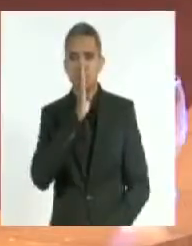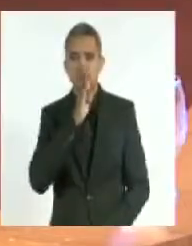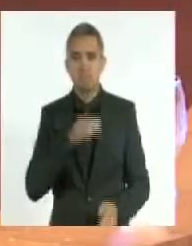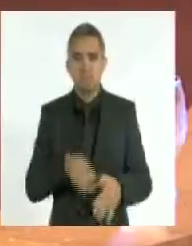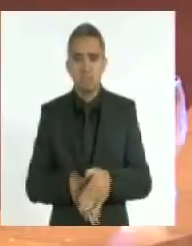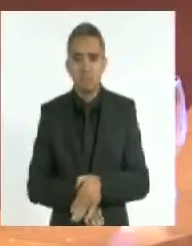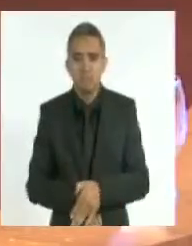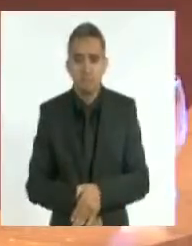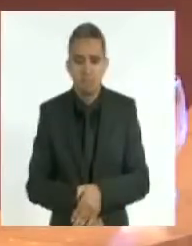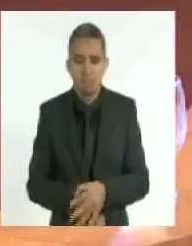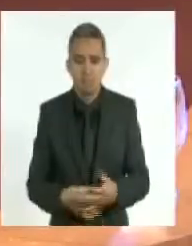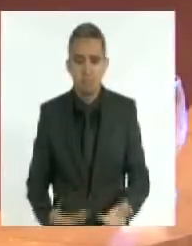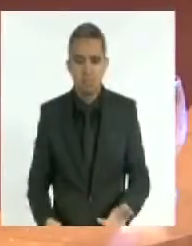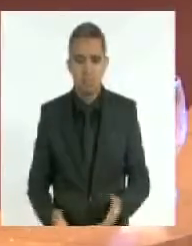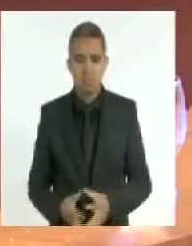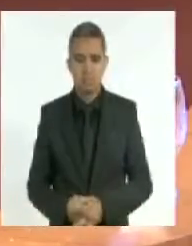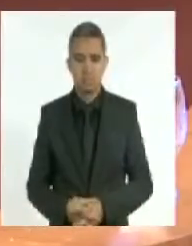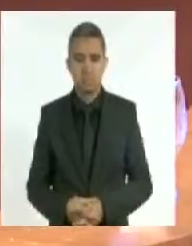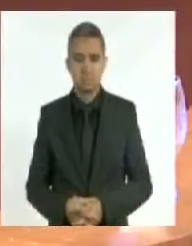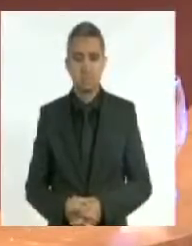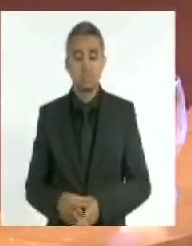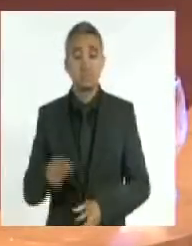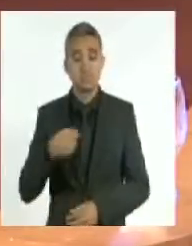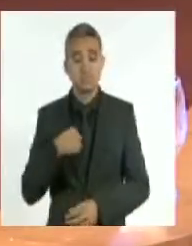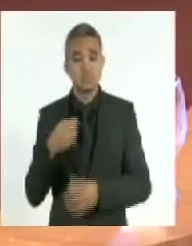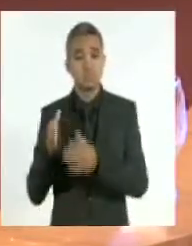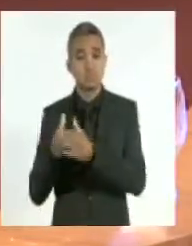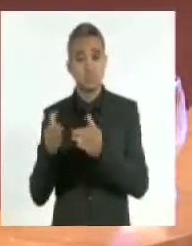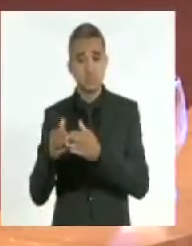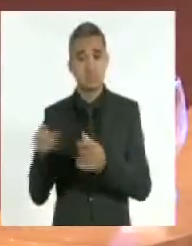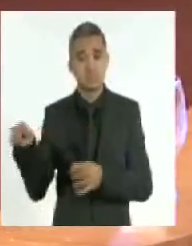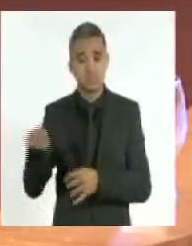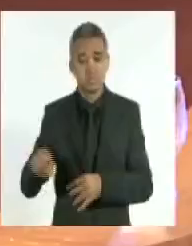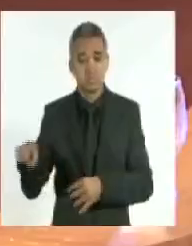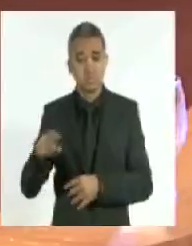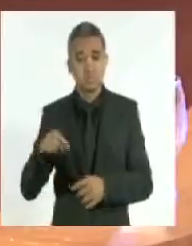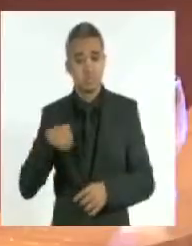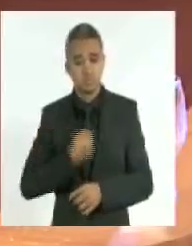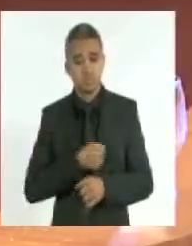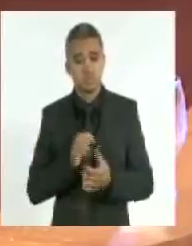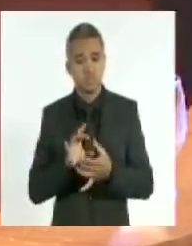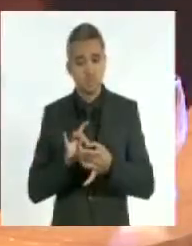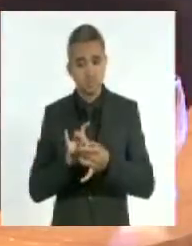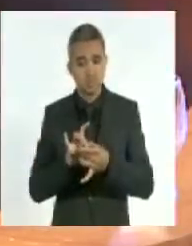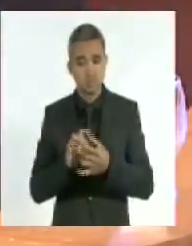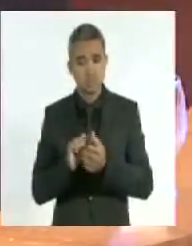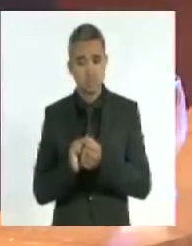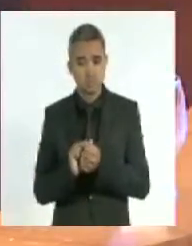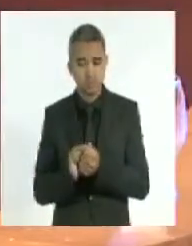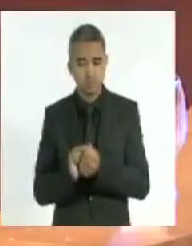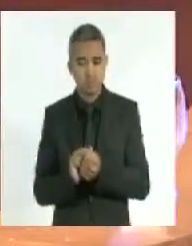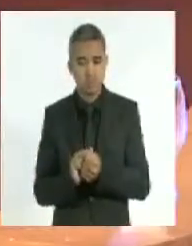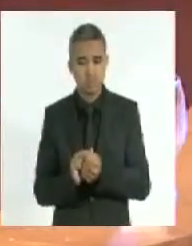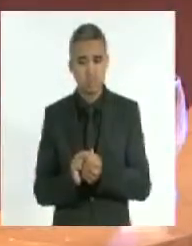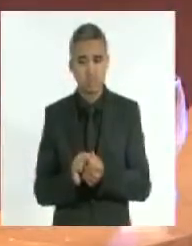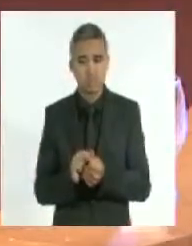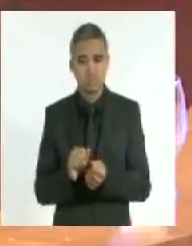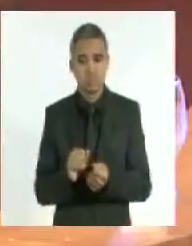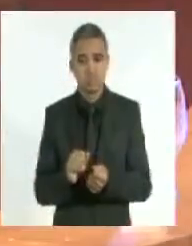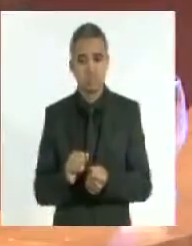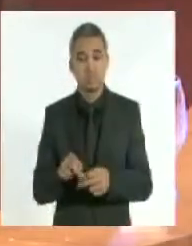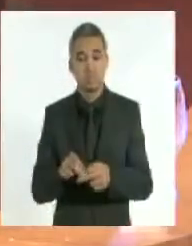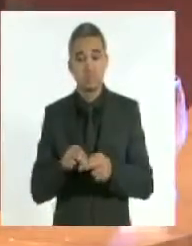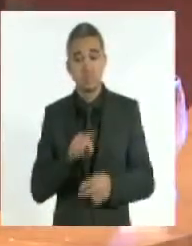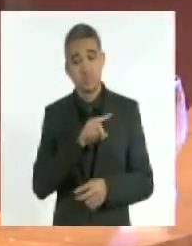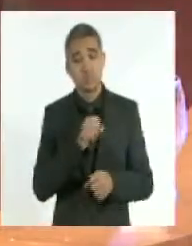segmentos organizados e que têm força para que possamos entrar, que o contingenciamento, o que restou do contingenciamento